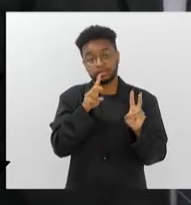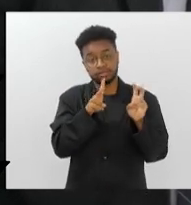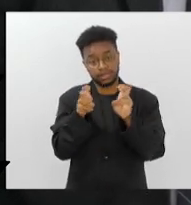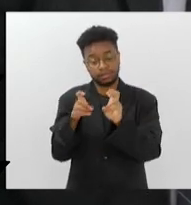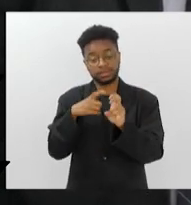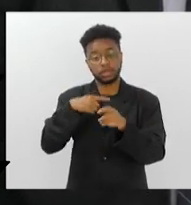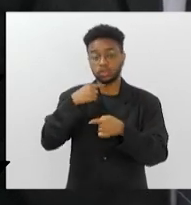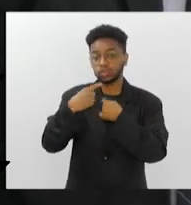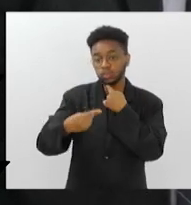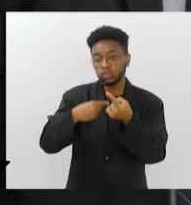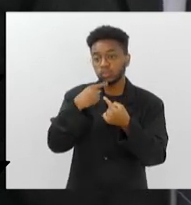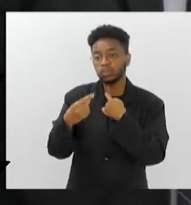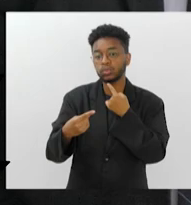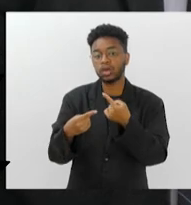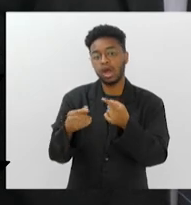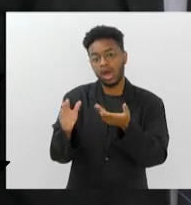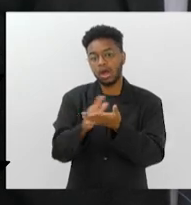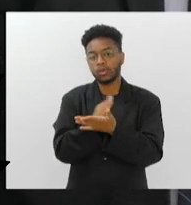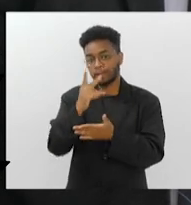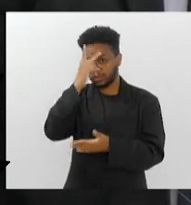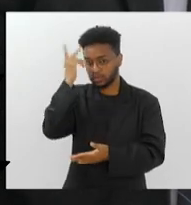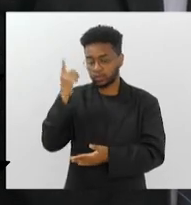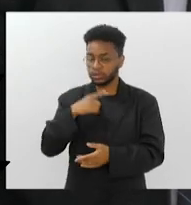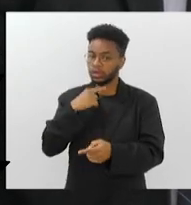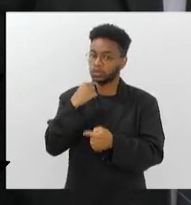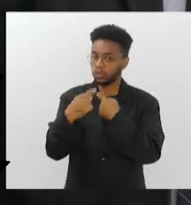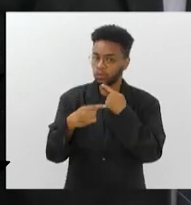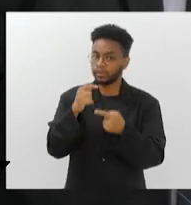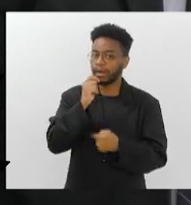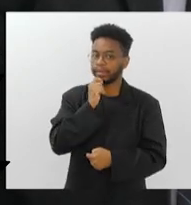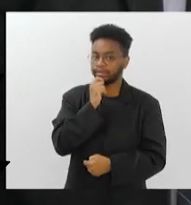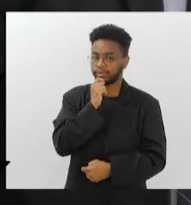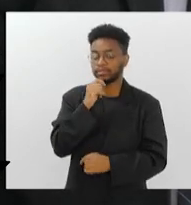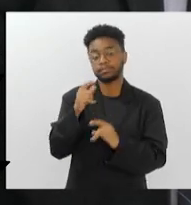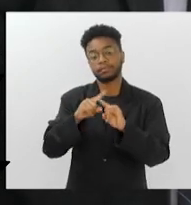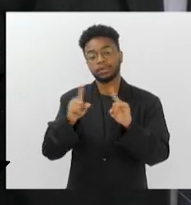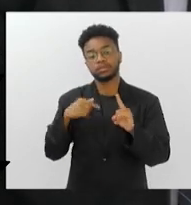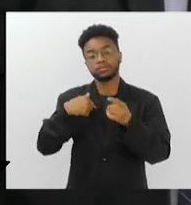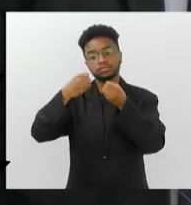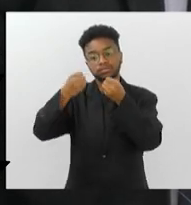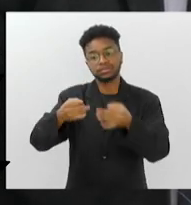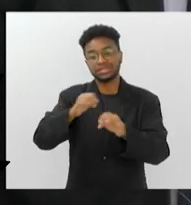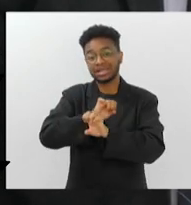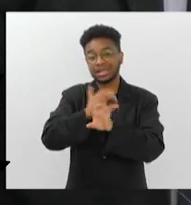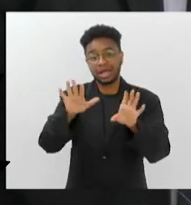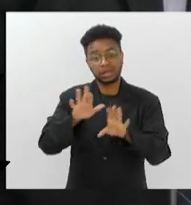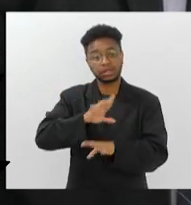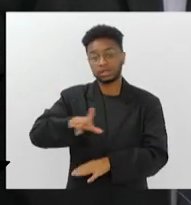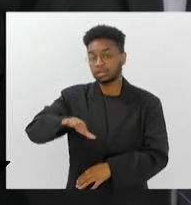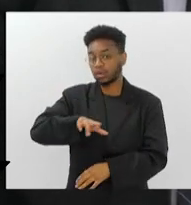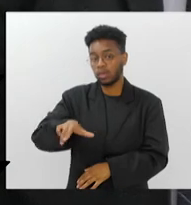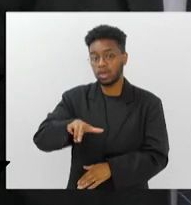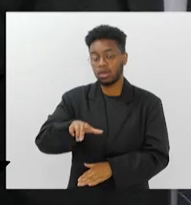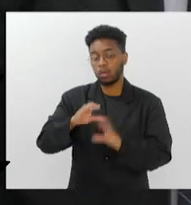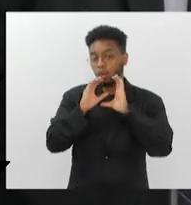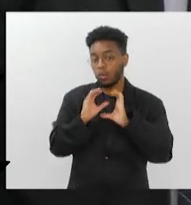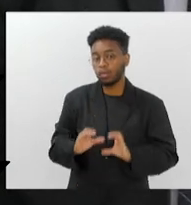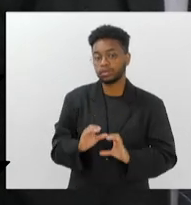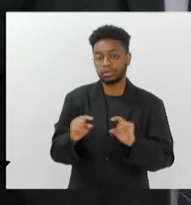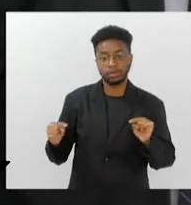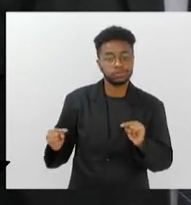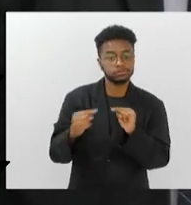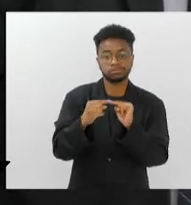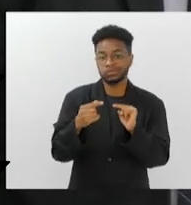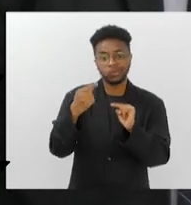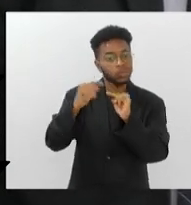dúvidas em relação algumas pessoas ainda T dúvidas nessa questão então só para deixar claro que isso não é escopo da comunidade terapêutica